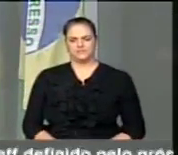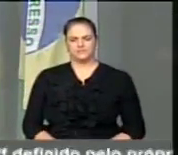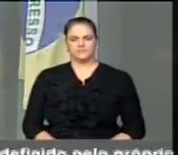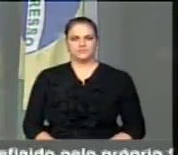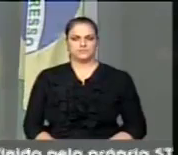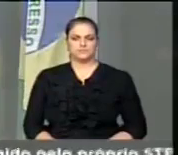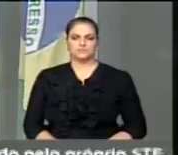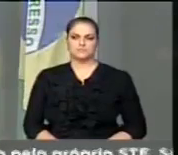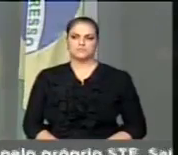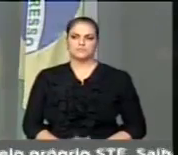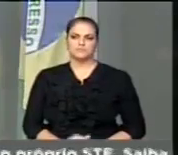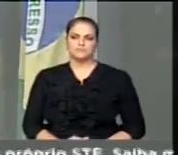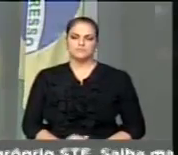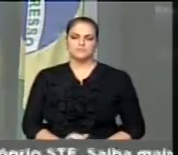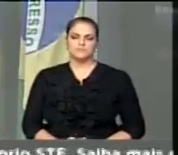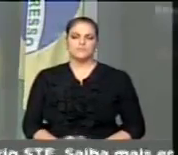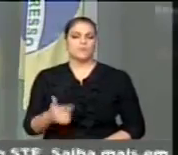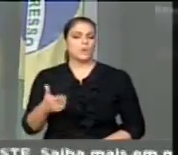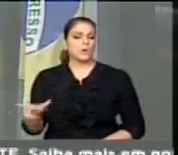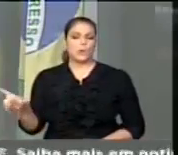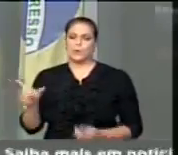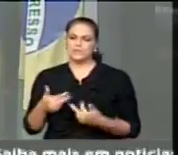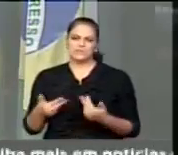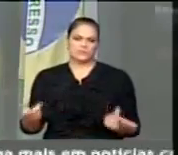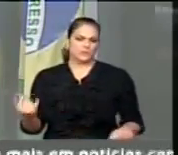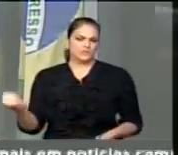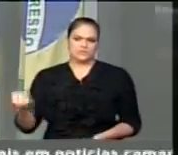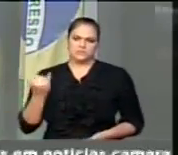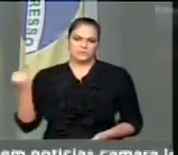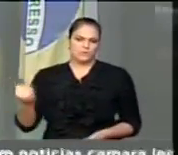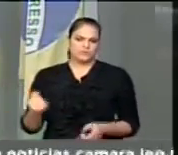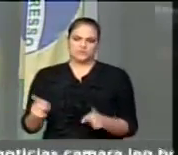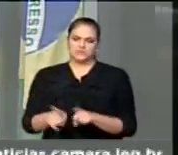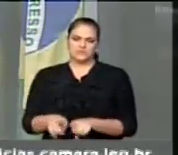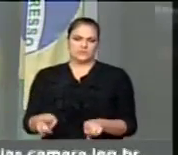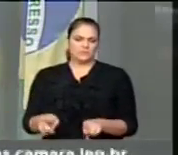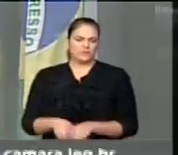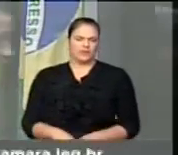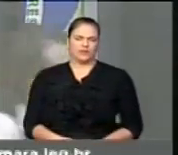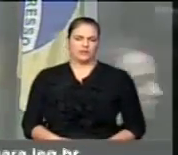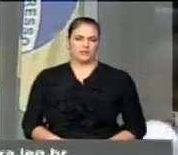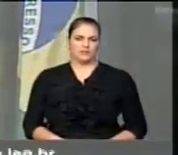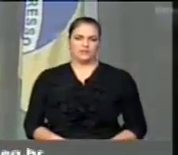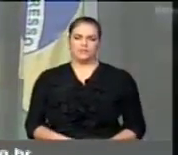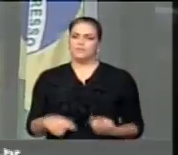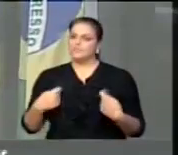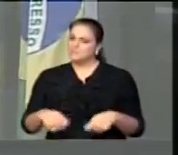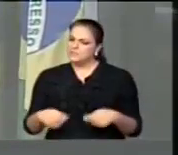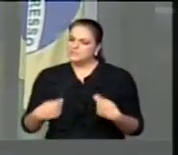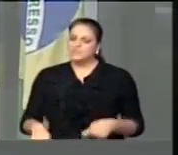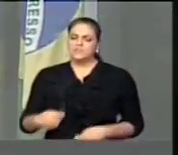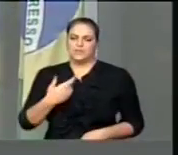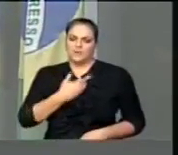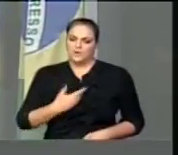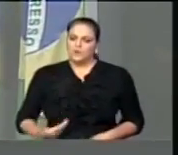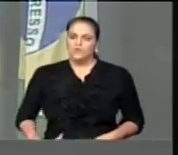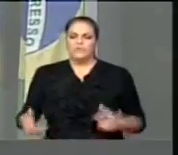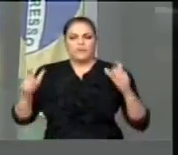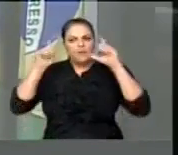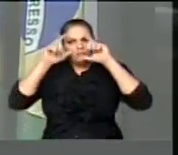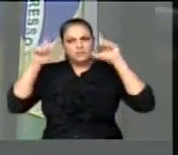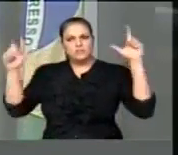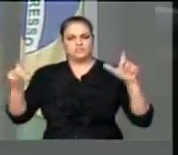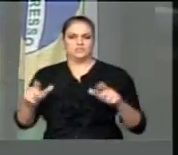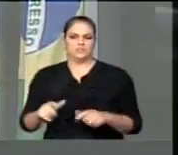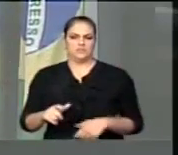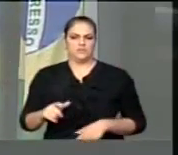cito outras medidas importantes, não menos importantes que essa, que devem ser tratadas pelo governo como prioritárias.